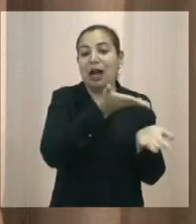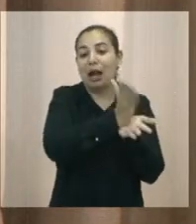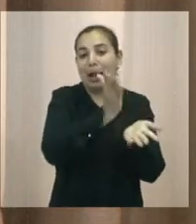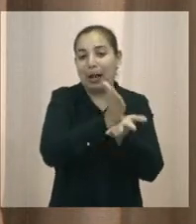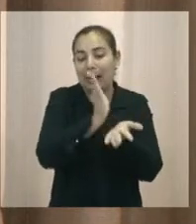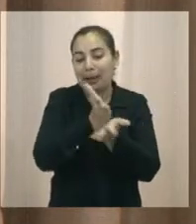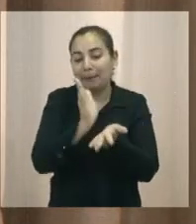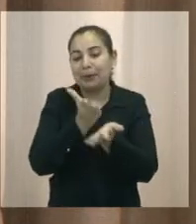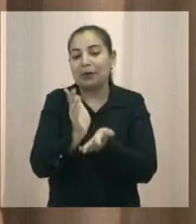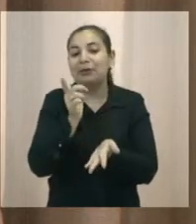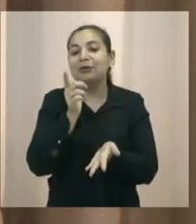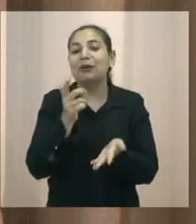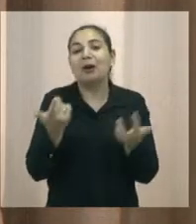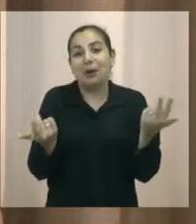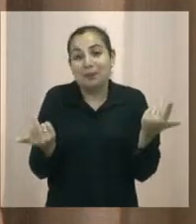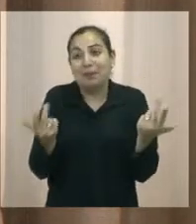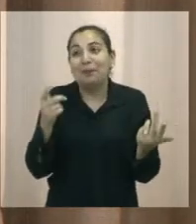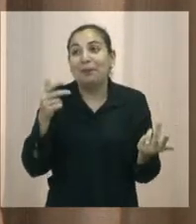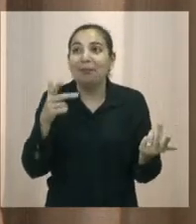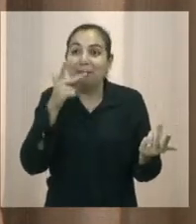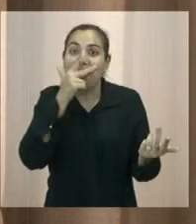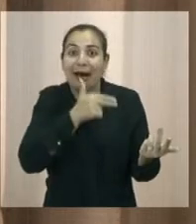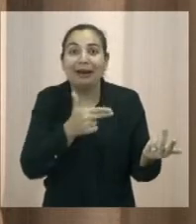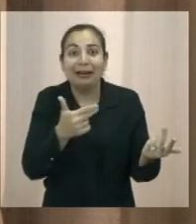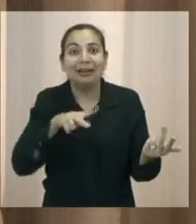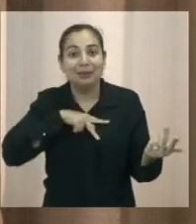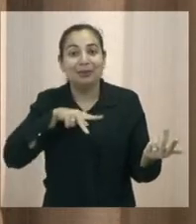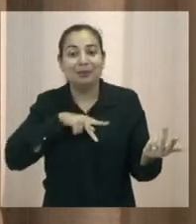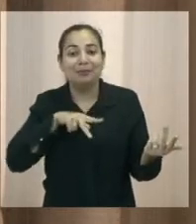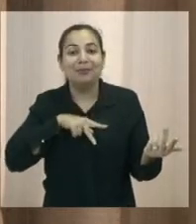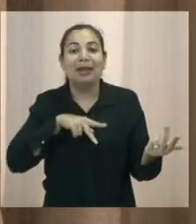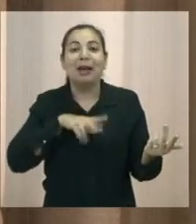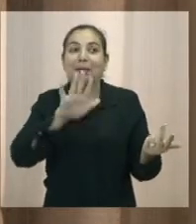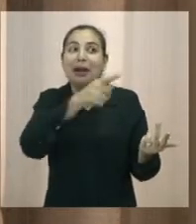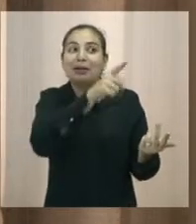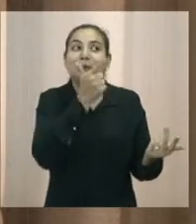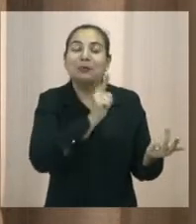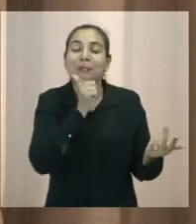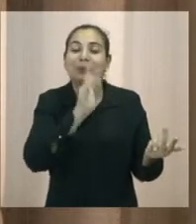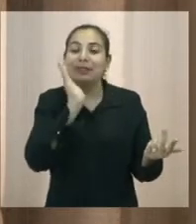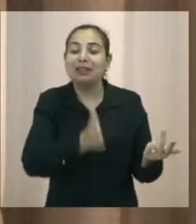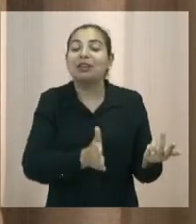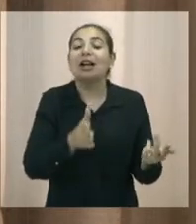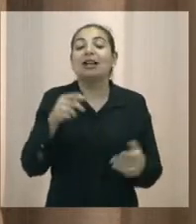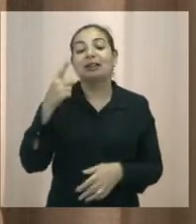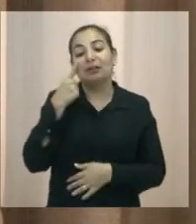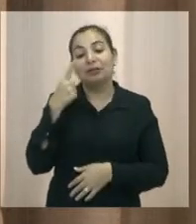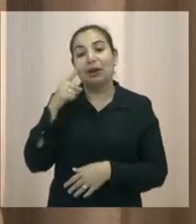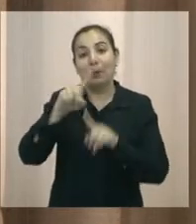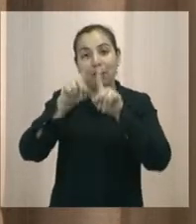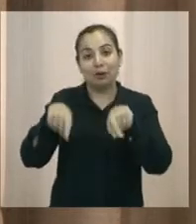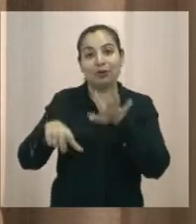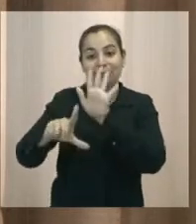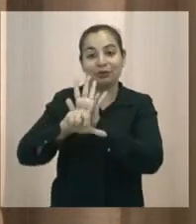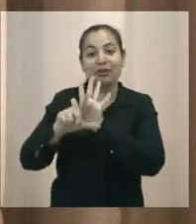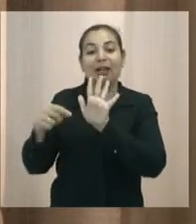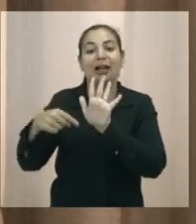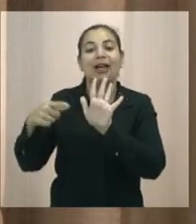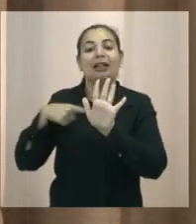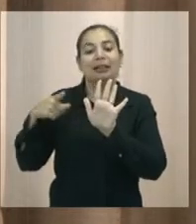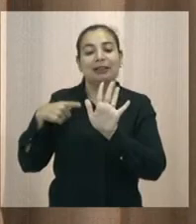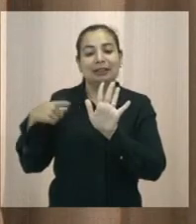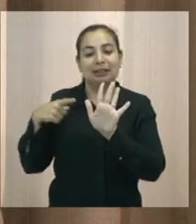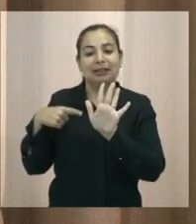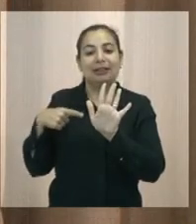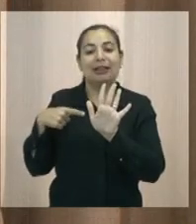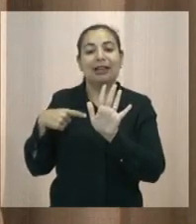projetos semelhantes, né, apresentados depois de nós. Aí eu posso citar, por exemplo, um projeto de lei que nós temos que veda a atribuição